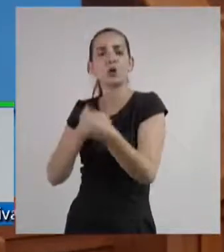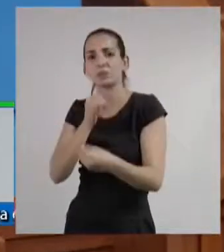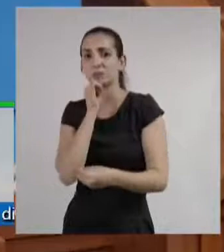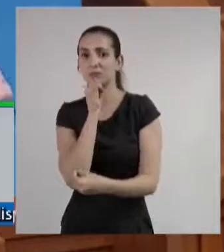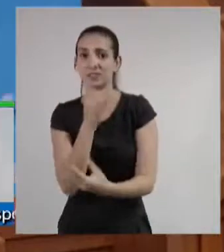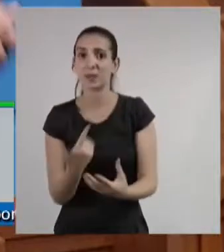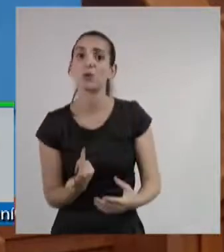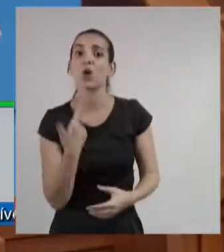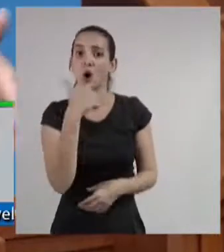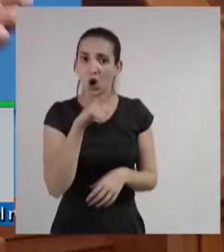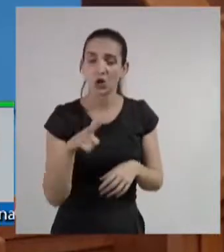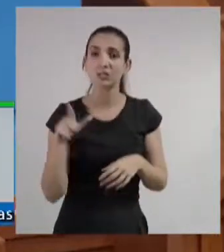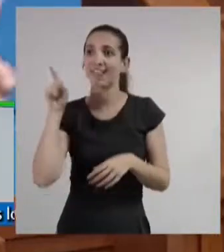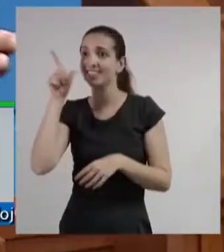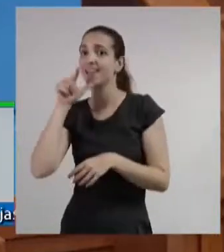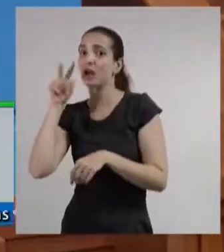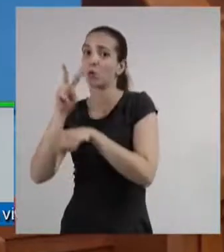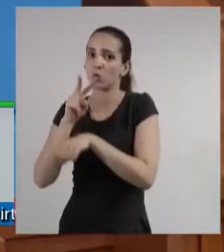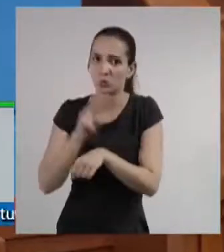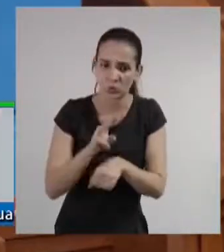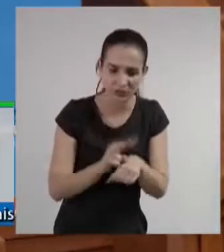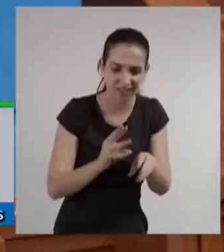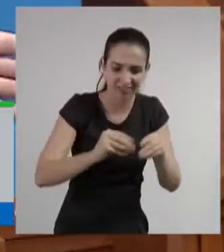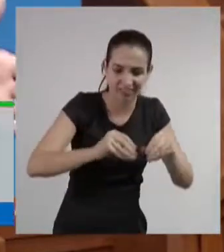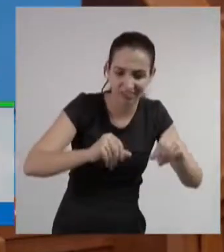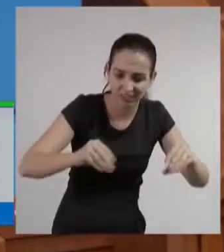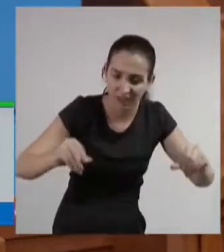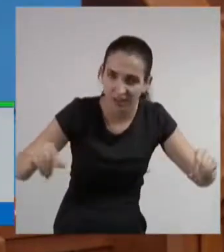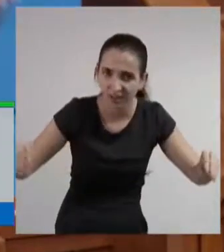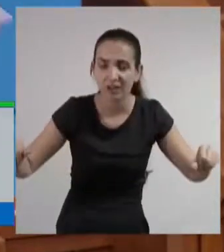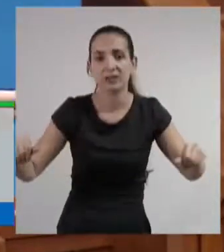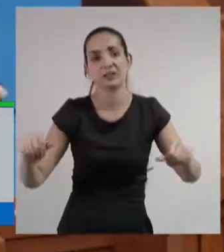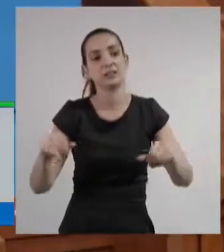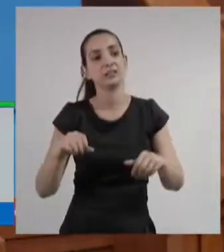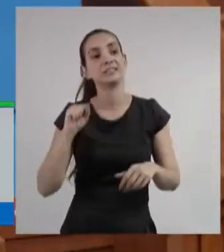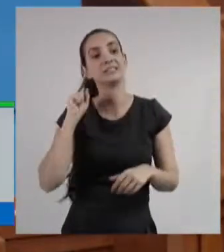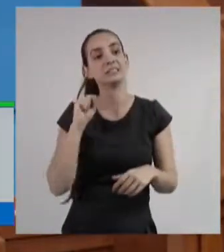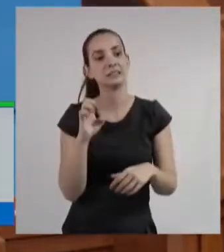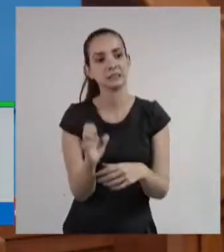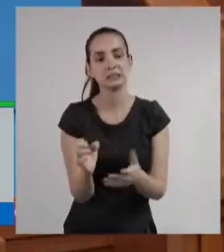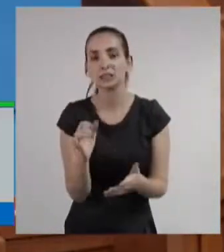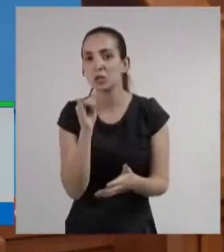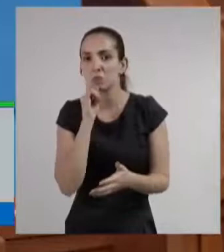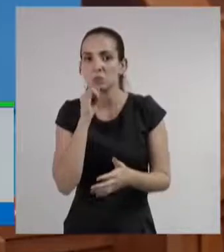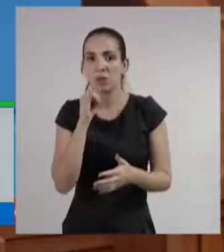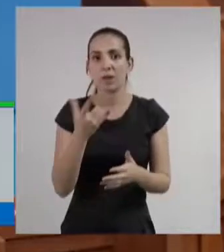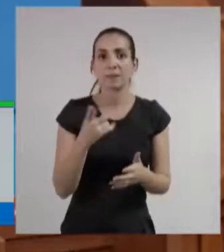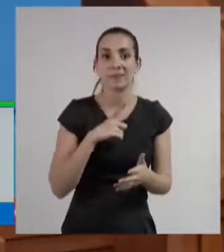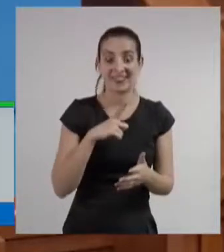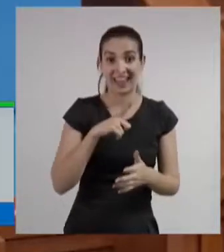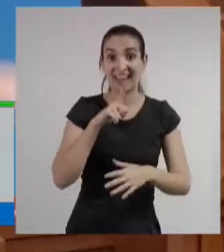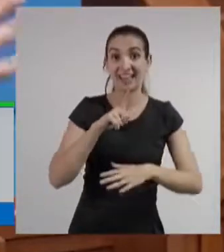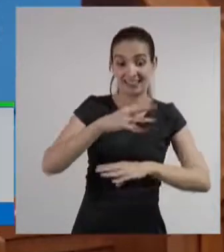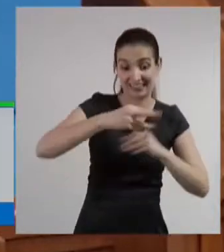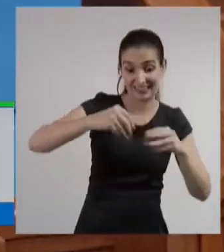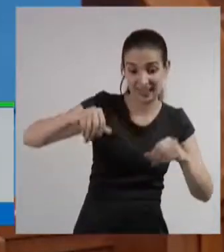tem muito menos durabilidade, porque a enxurrada cruzou a curva de nível e leva tudo embora. Então, nós já vimos quantas vezes